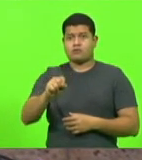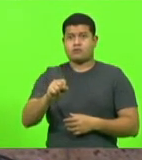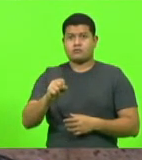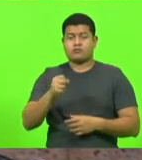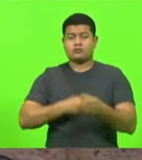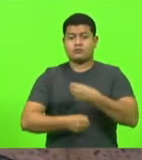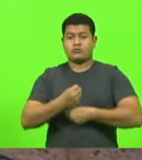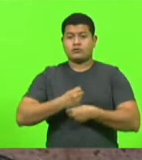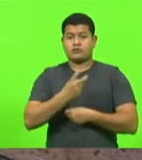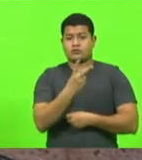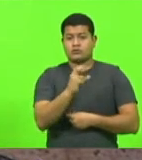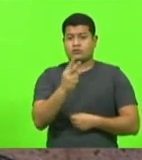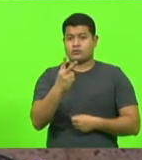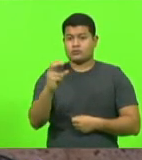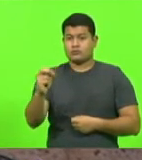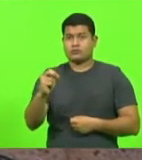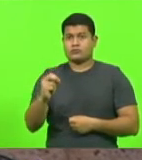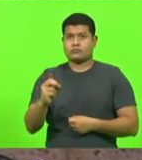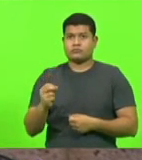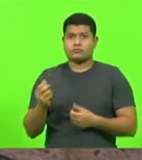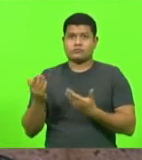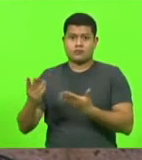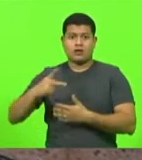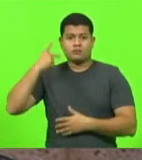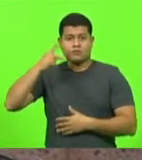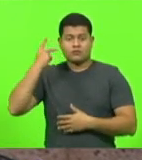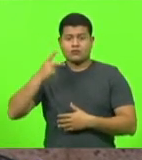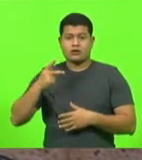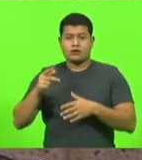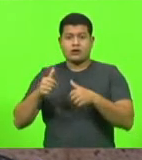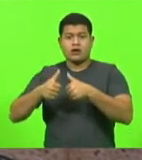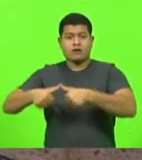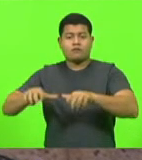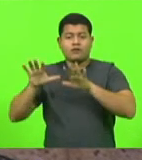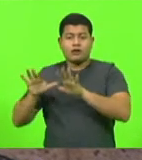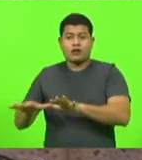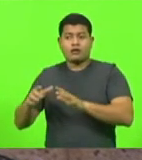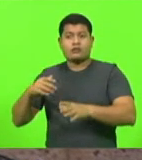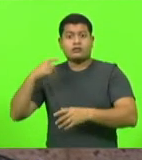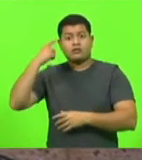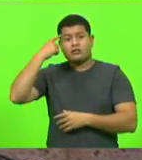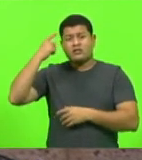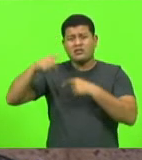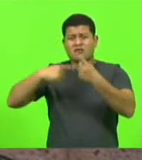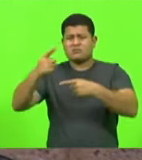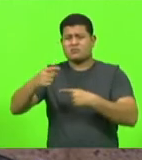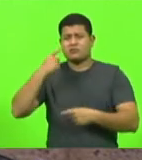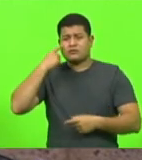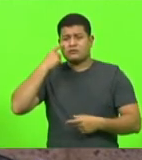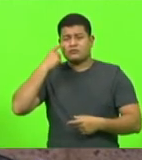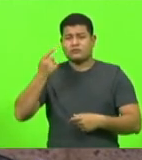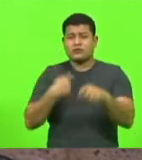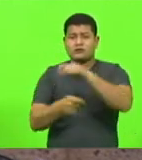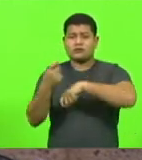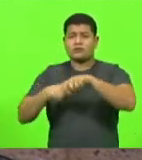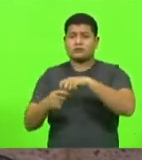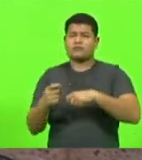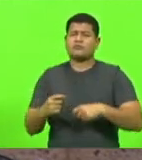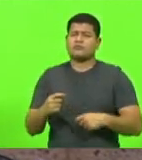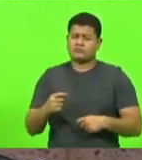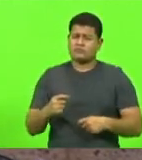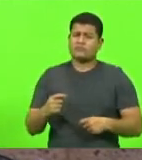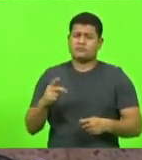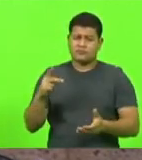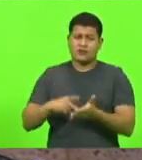2020. Então, também a política do fique em casa, depois a economia a gente vê, dá o jeito, né, trouxe uma série de problemas para o nosso